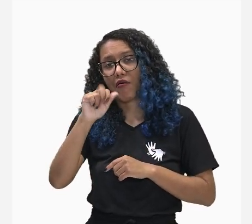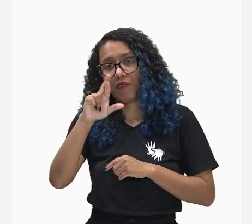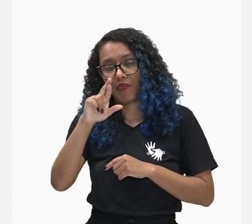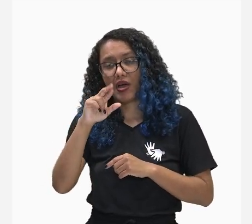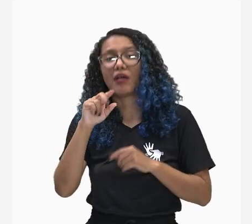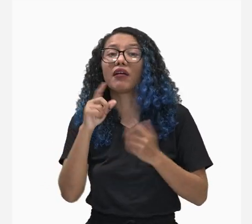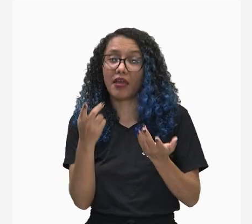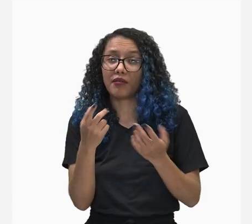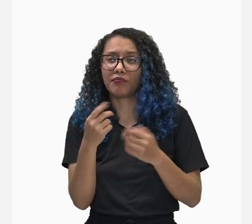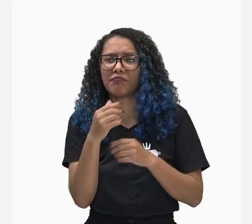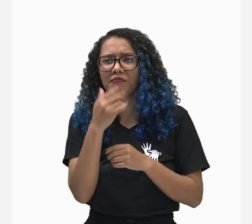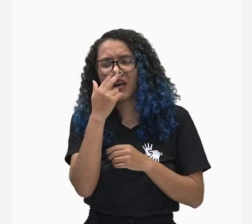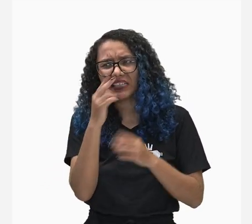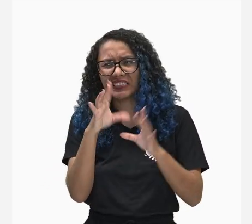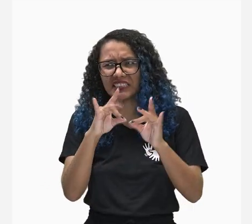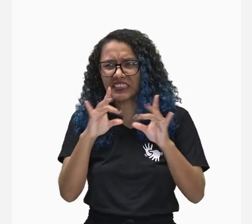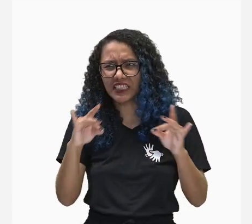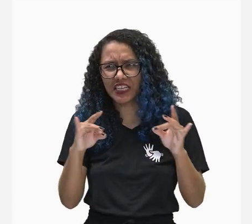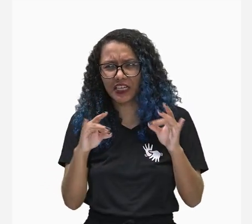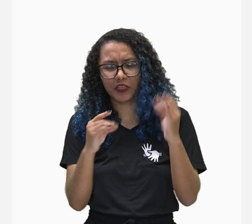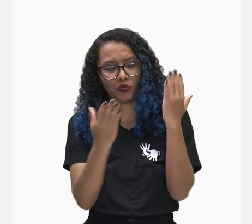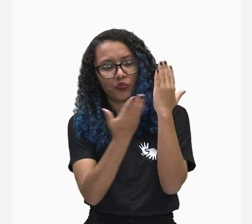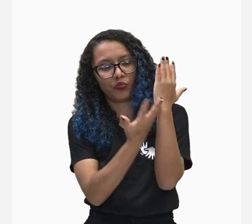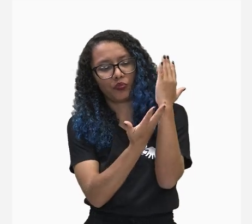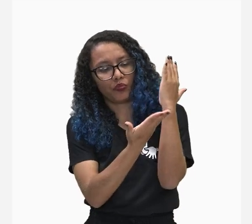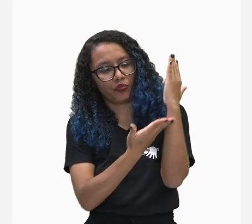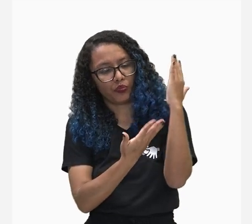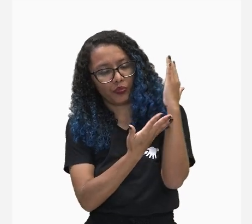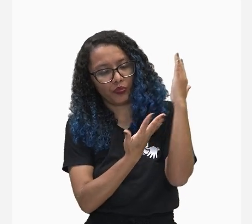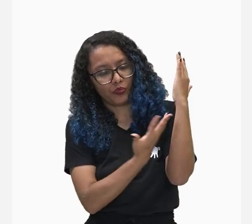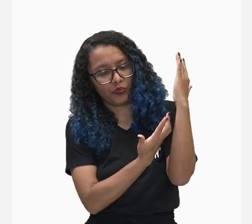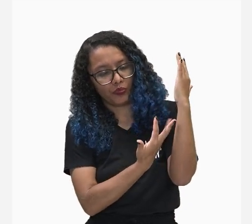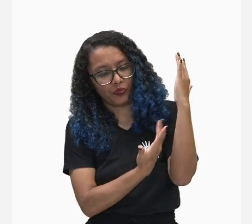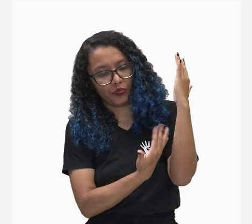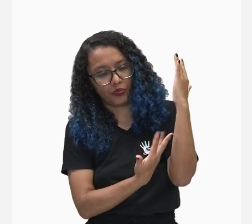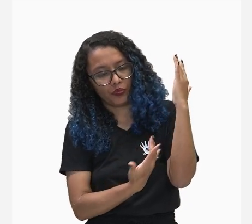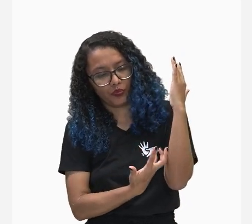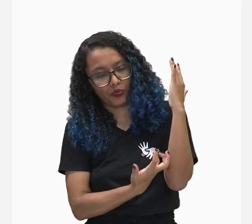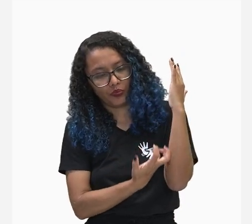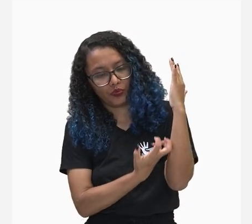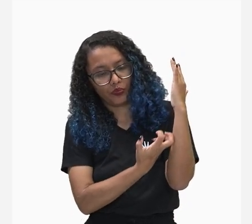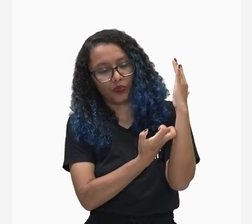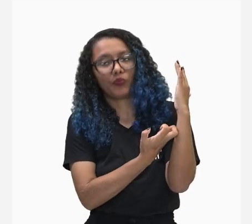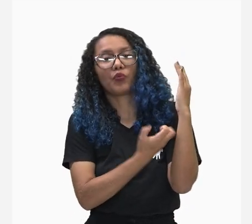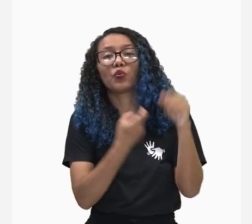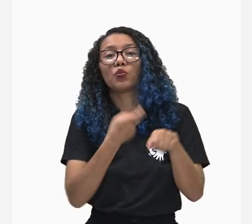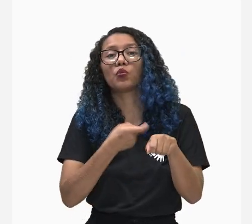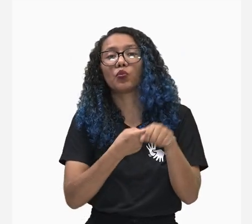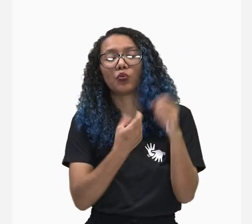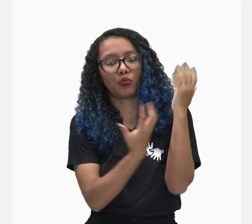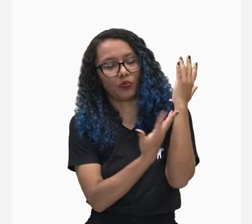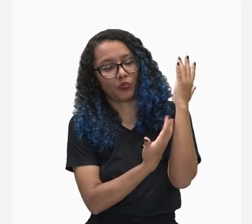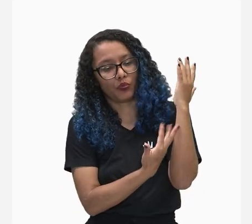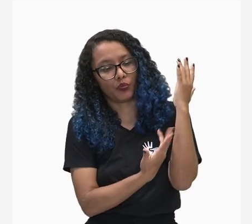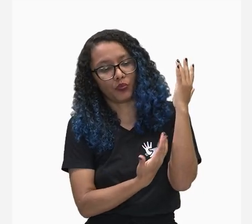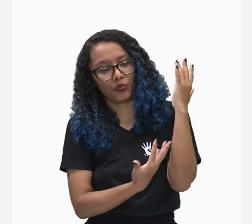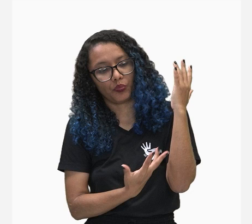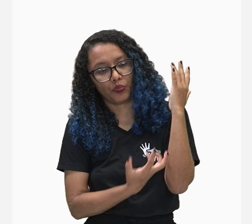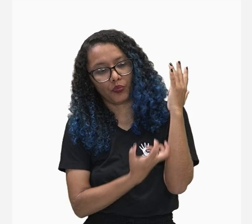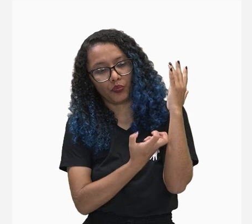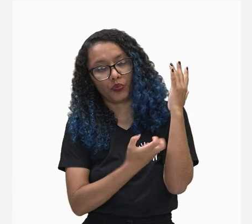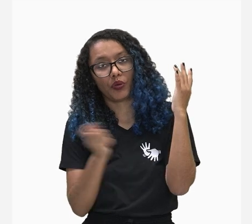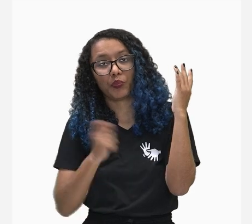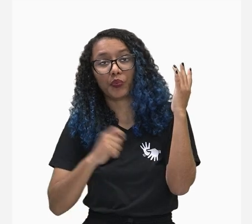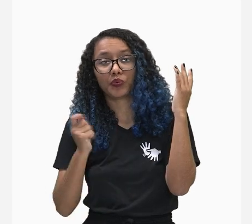resina presente nas árvores, que ela escorre ali um tipo de líquido que acaba ficando duro com o tempo, e aí ele